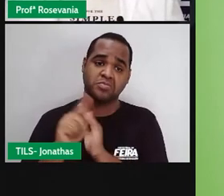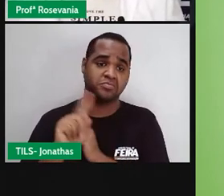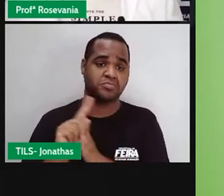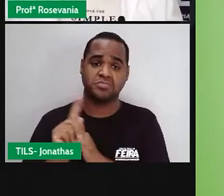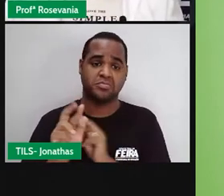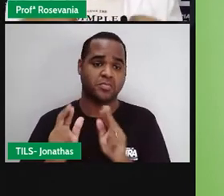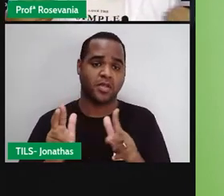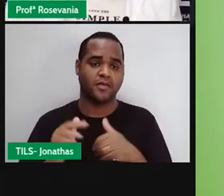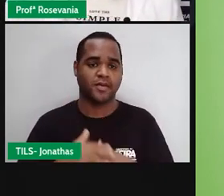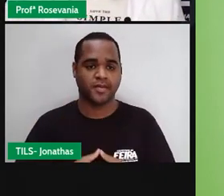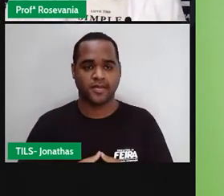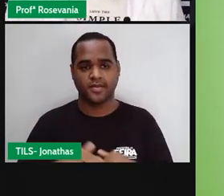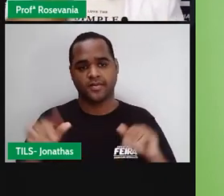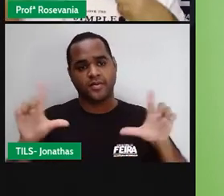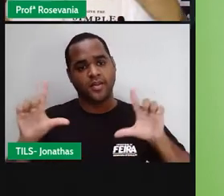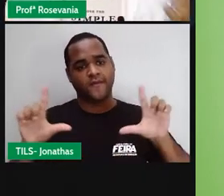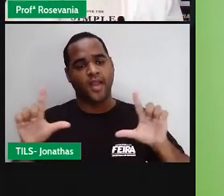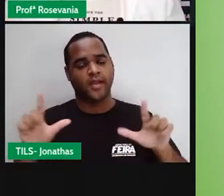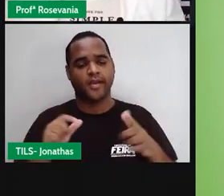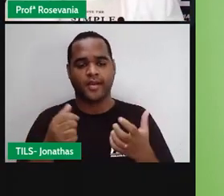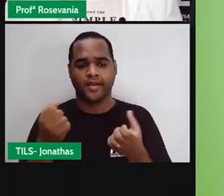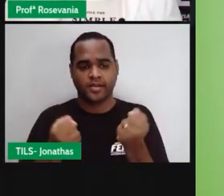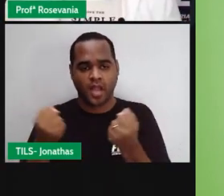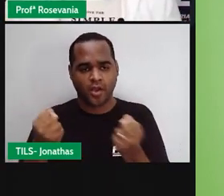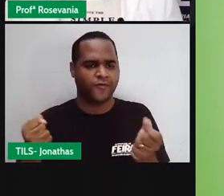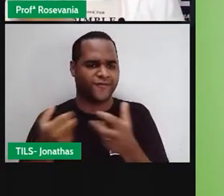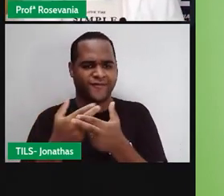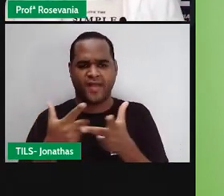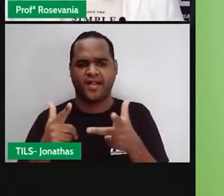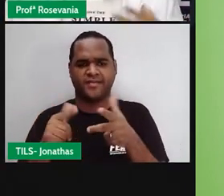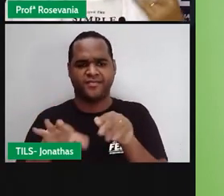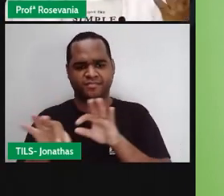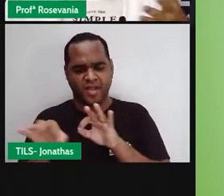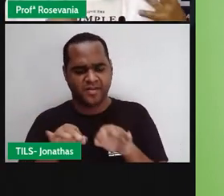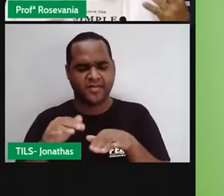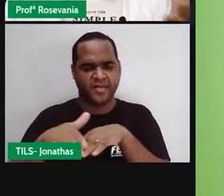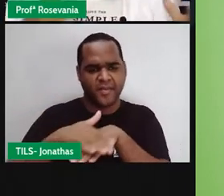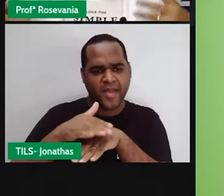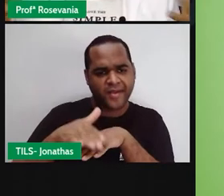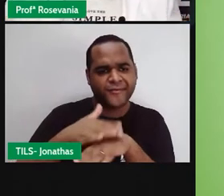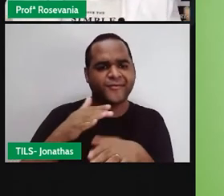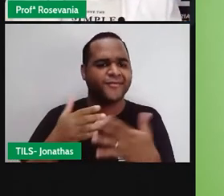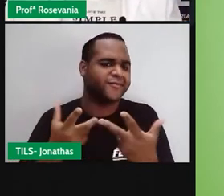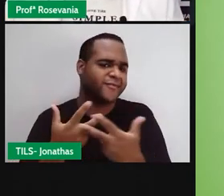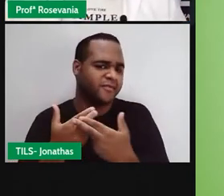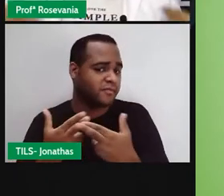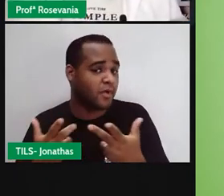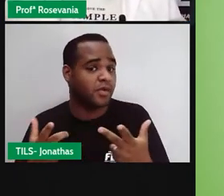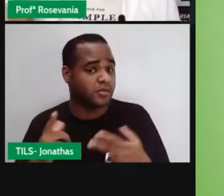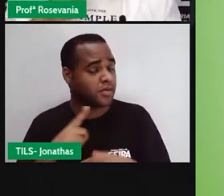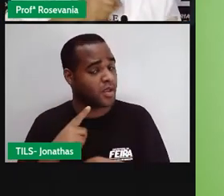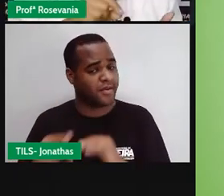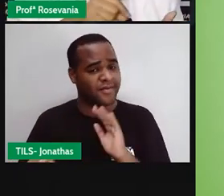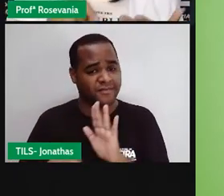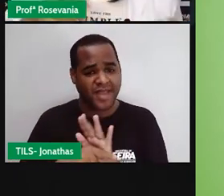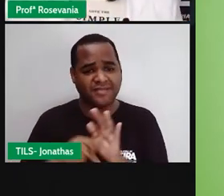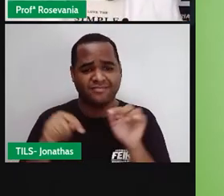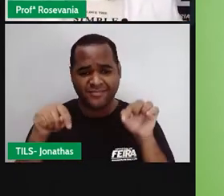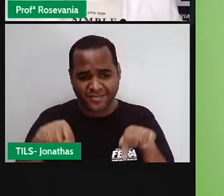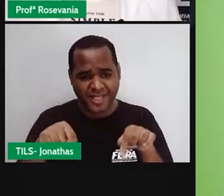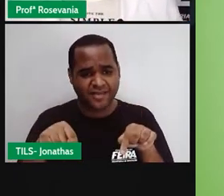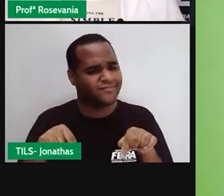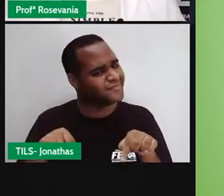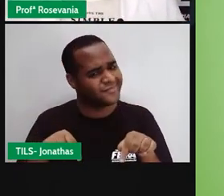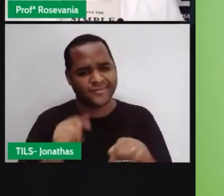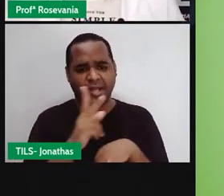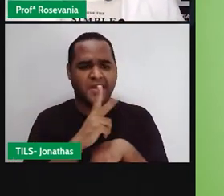para fabricação de TV, fabricação de carro, fabricação de uma série de coisas, de sapatos, de calçados, né, essas coisas. Mas se você olhar mesmo, onde é que são